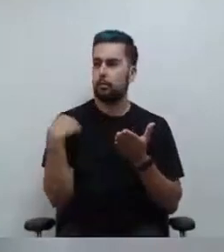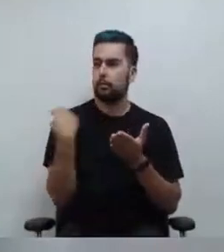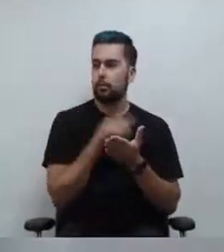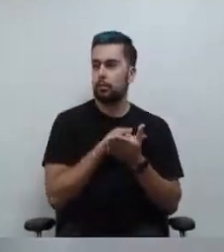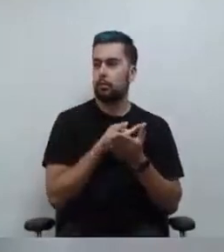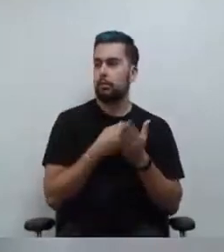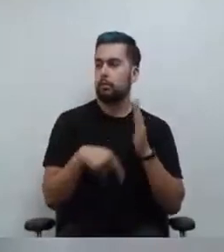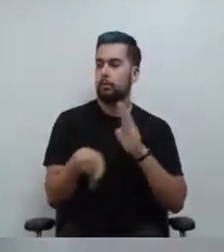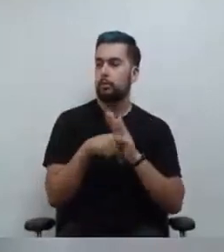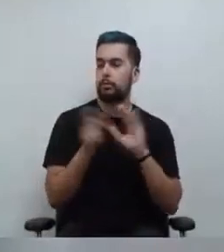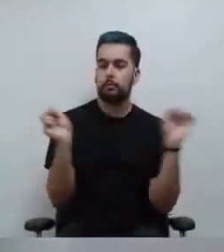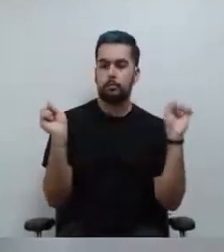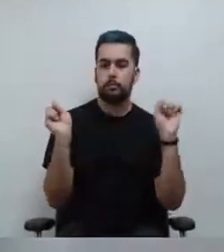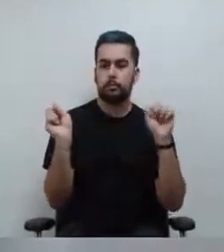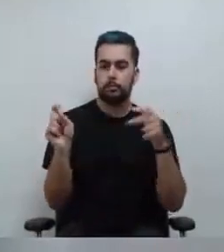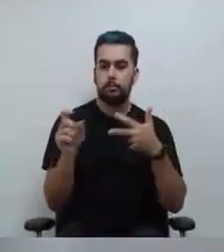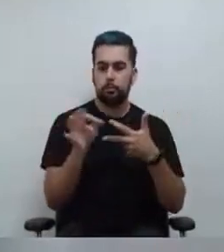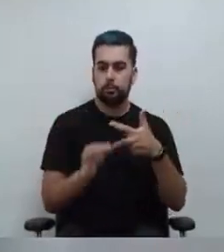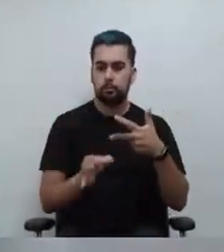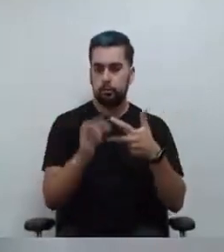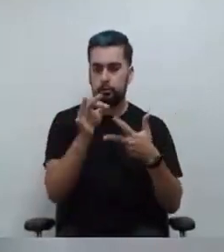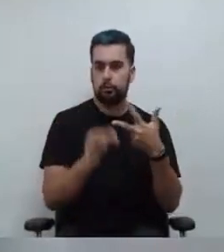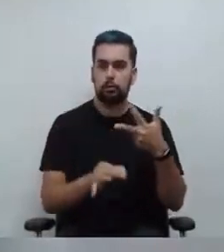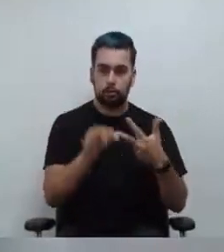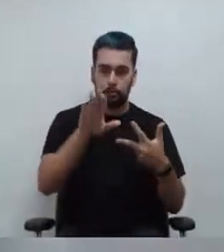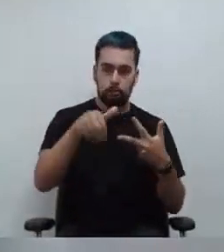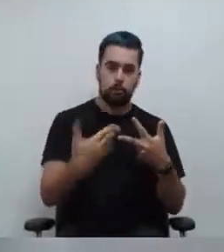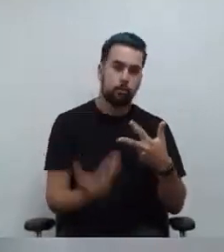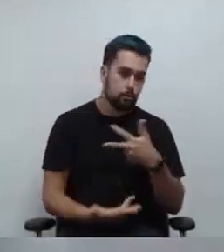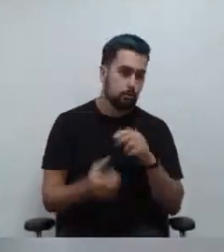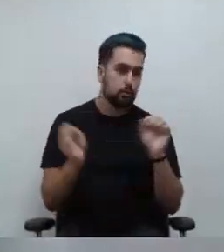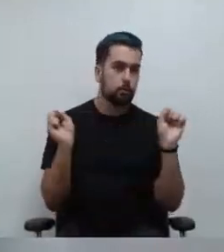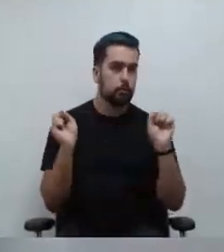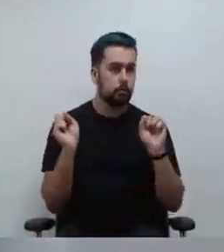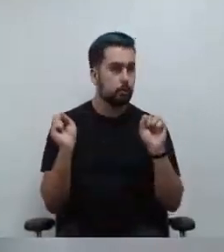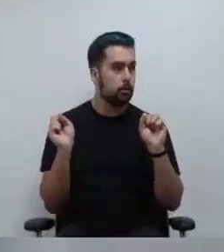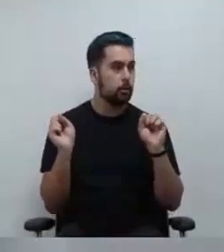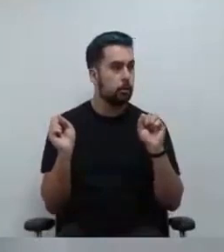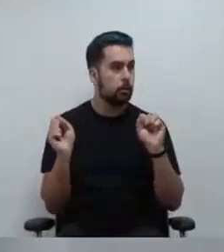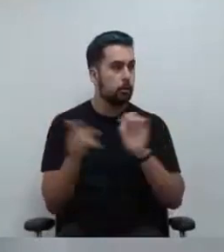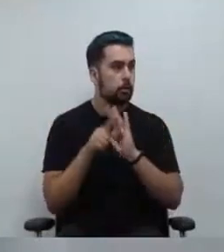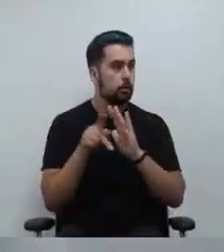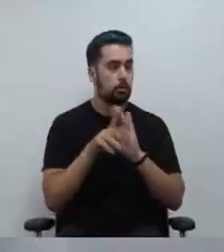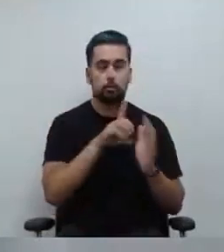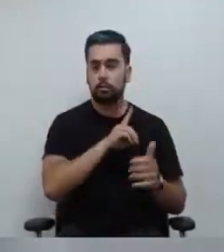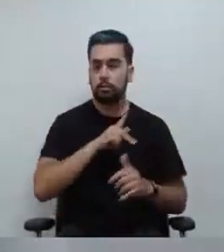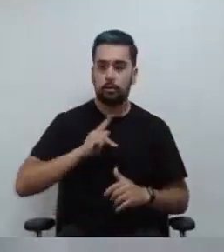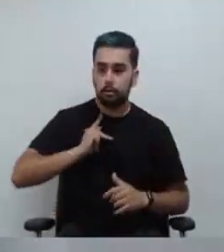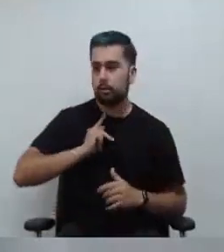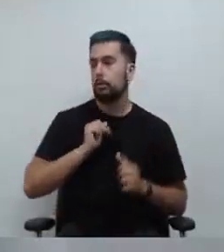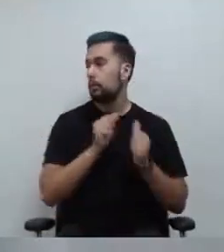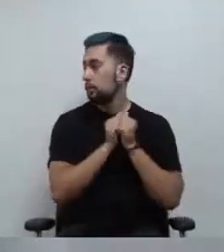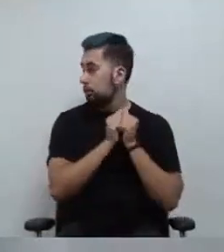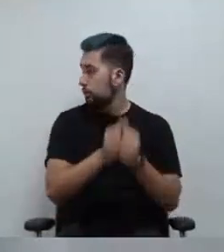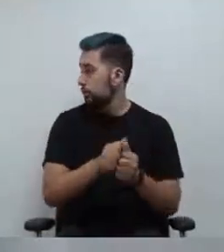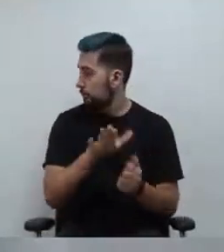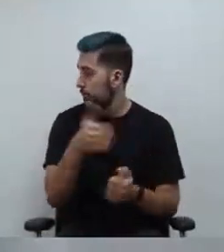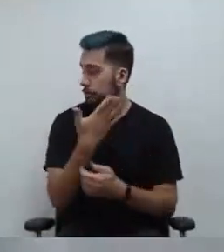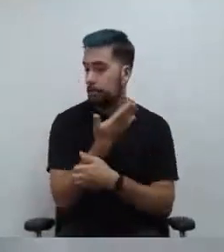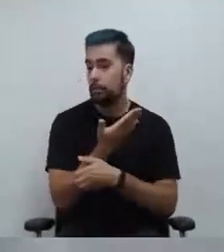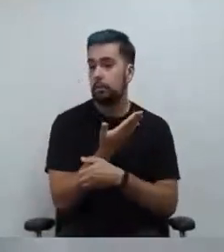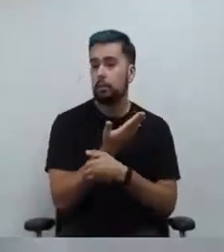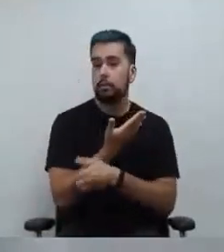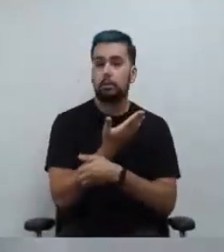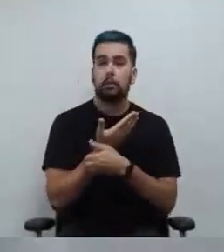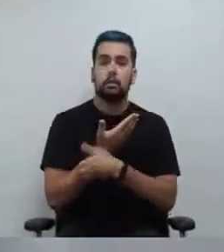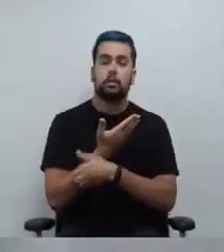Poder Judiciário, ao passo que a celebração desse convênio para o acesso da Defensoria Pública de São Paulo ao